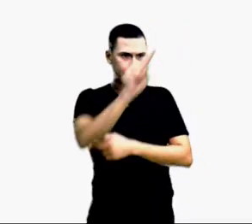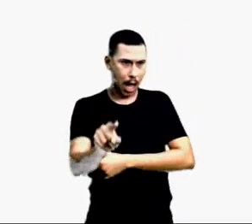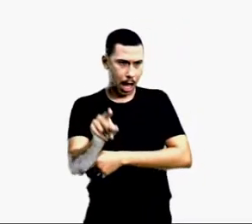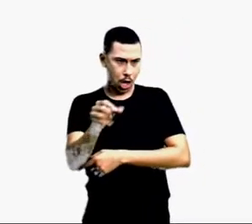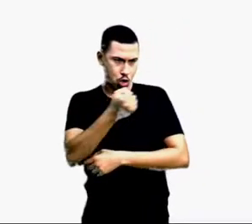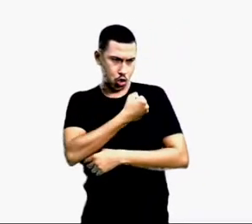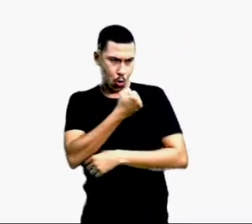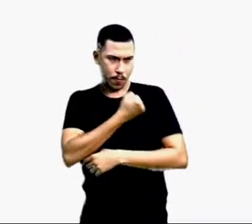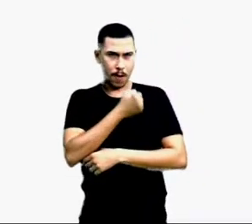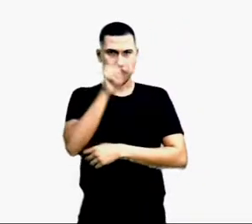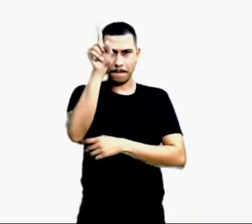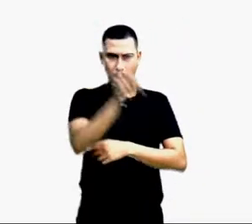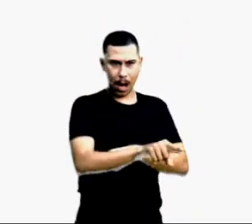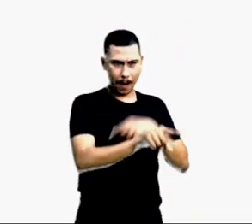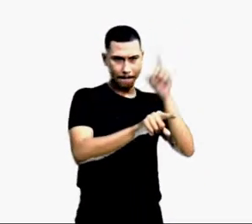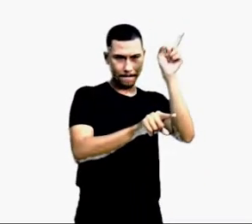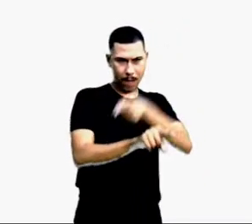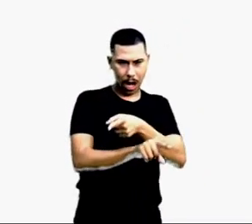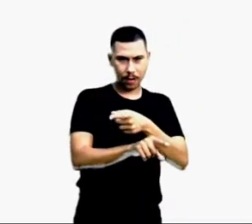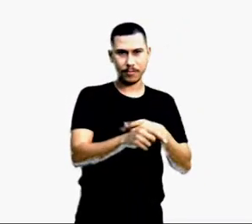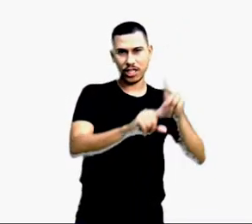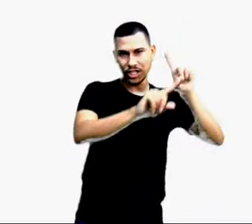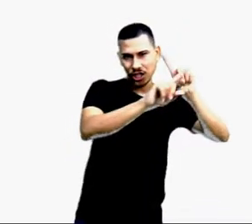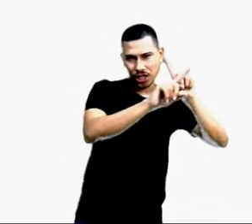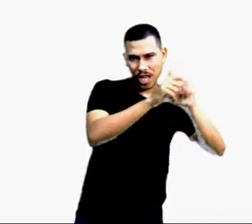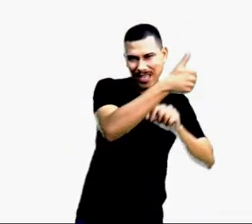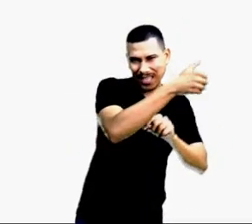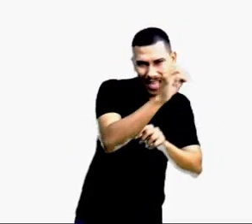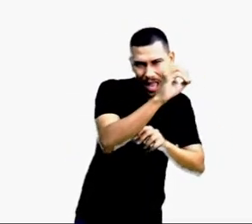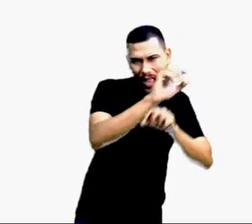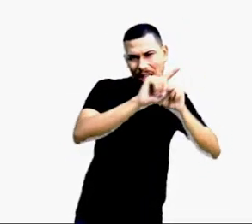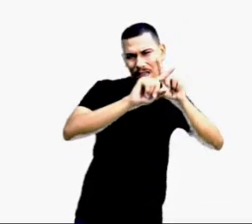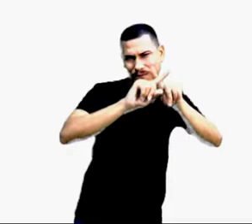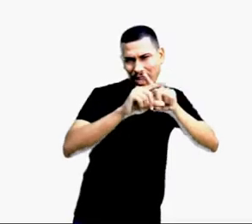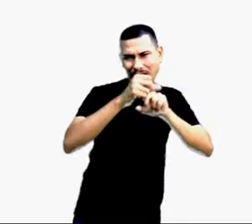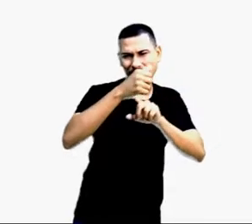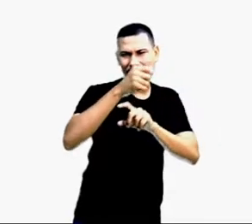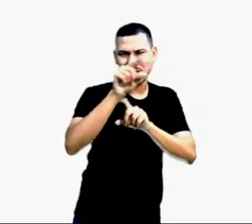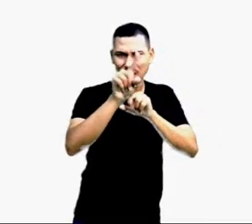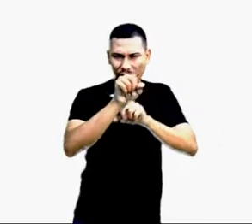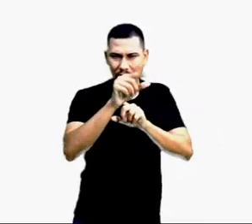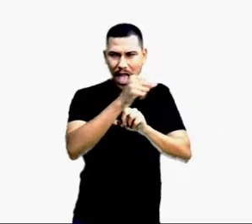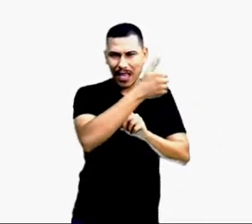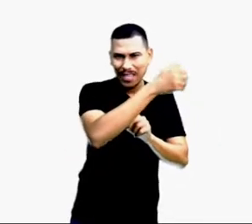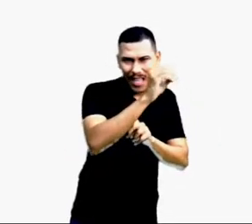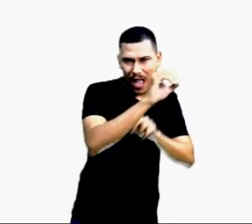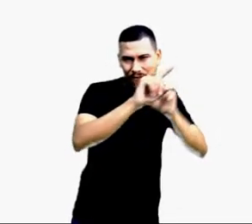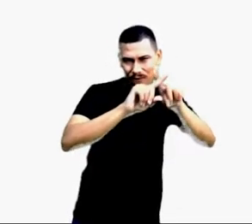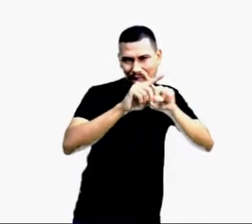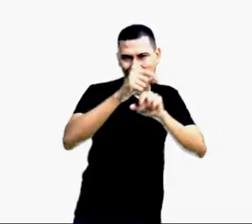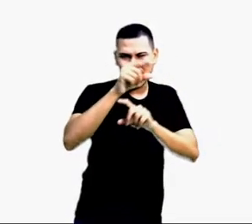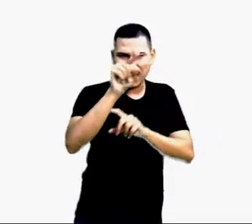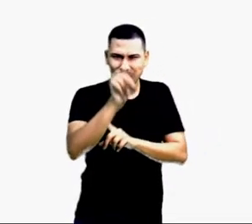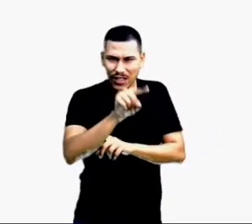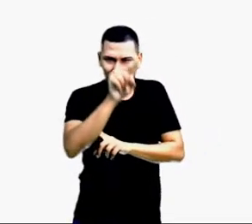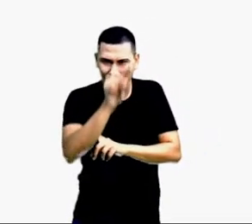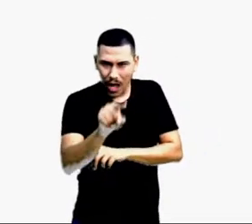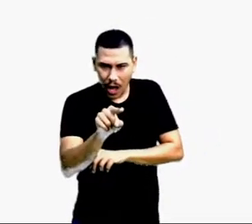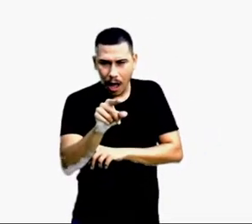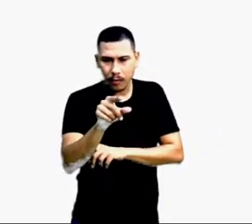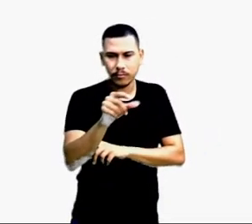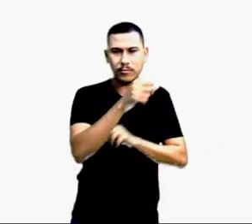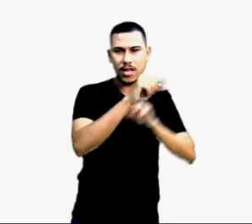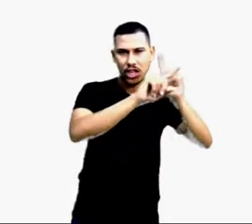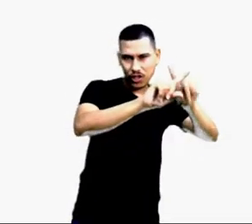começando logo pelo lado do X. Então, 100 vezes X e depois 25 vezes 100. Ficará assim. X